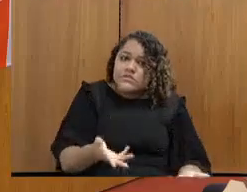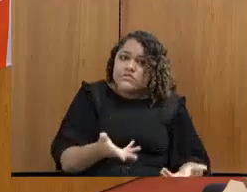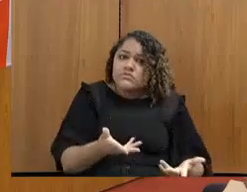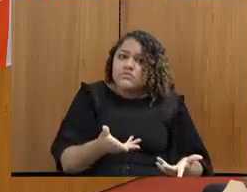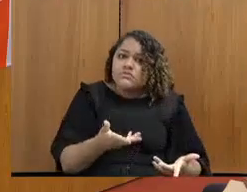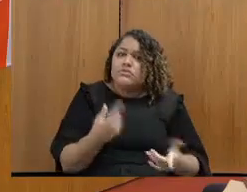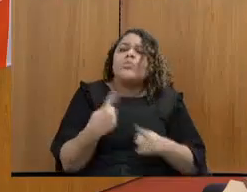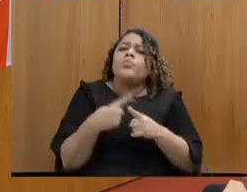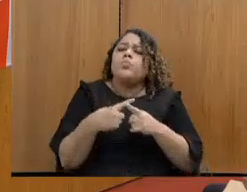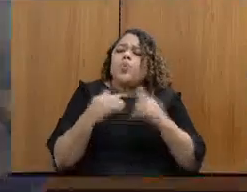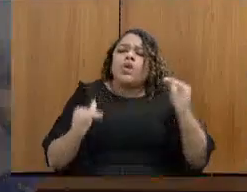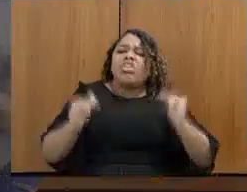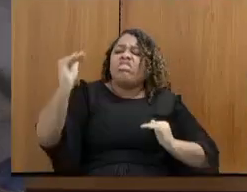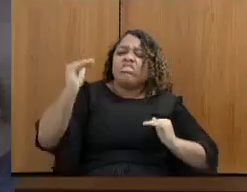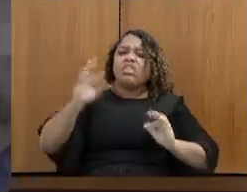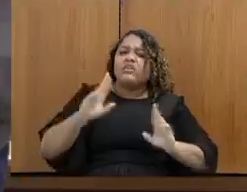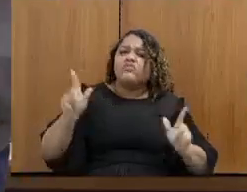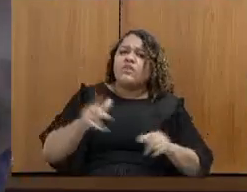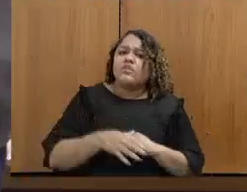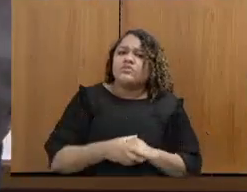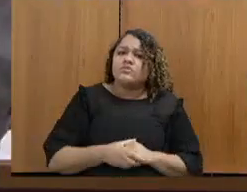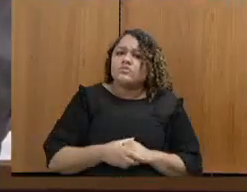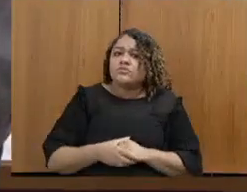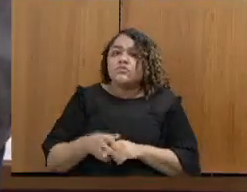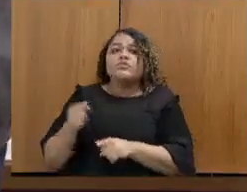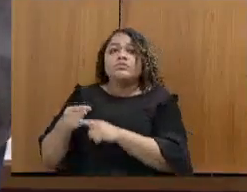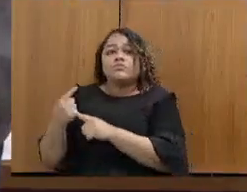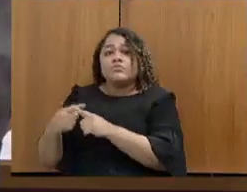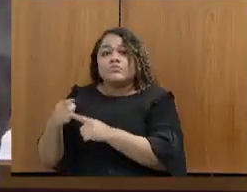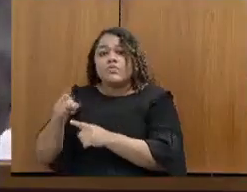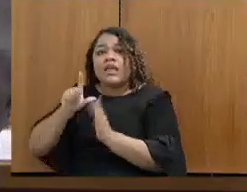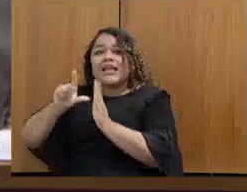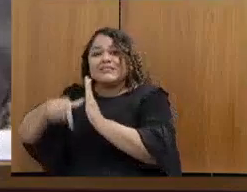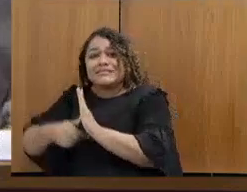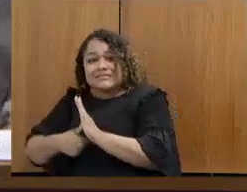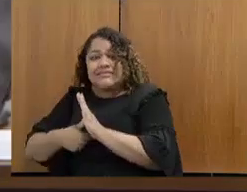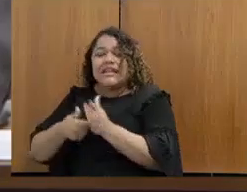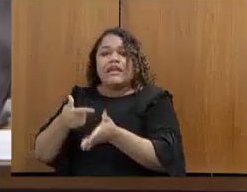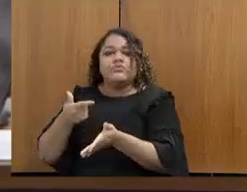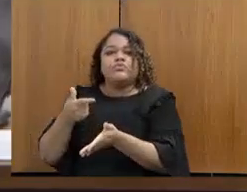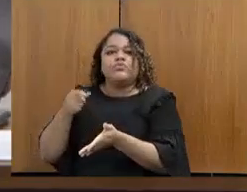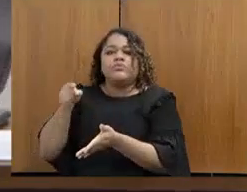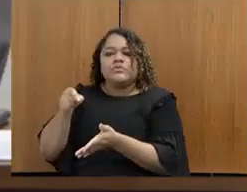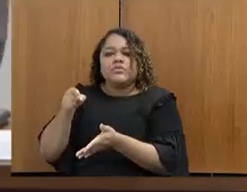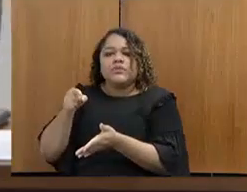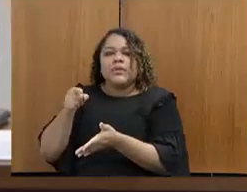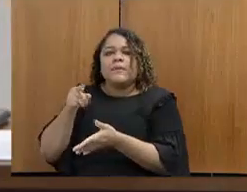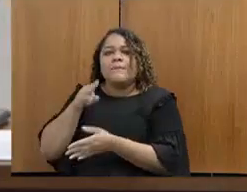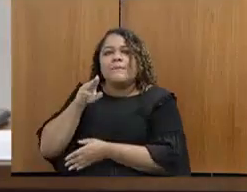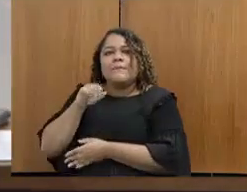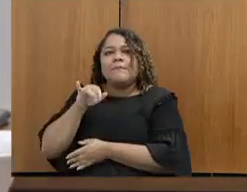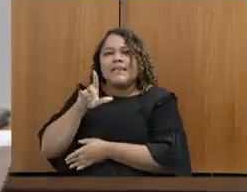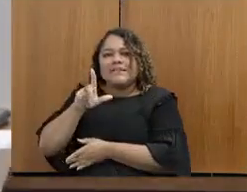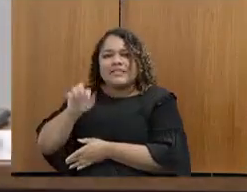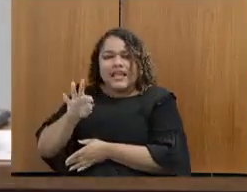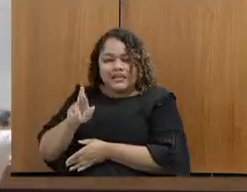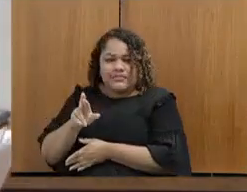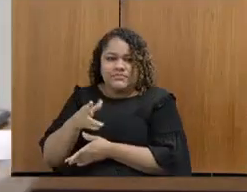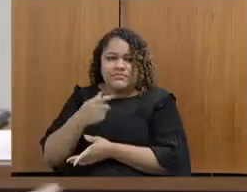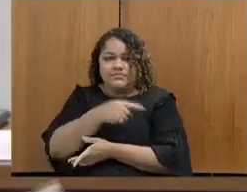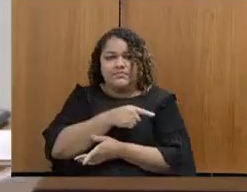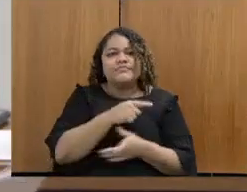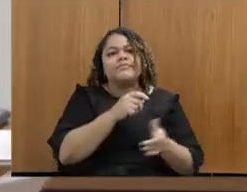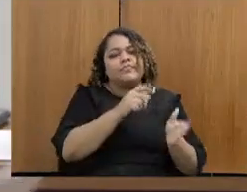na polícia militar na Polícia Civil é uma luta todo ano como faz o edital